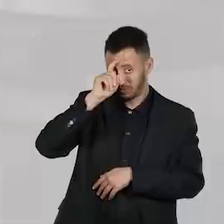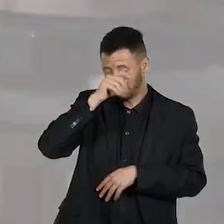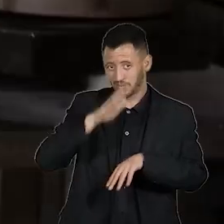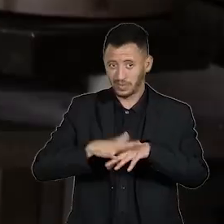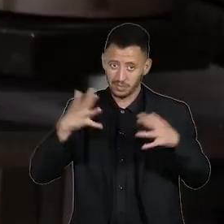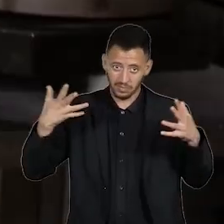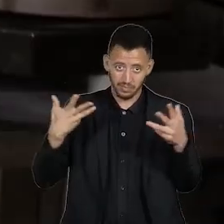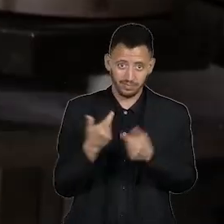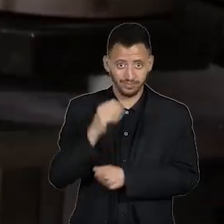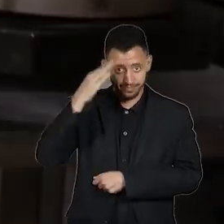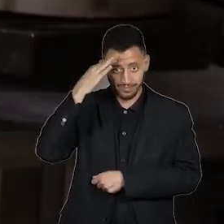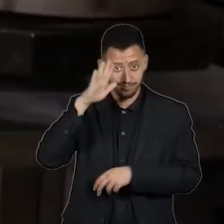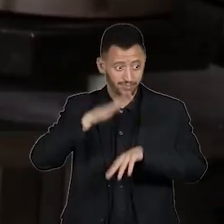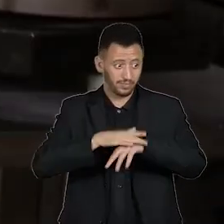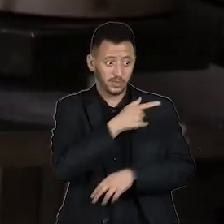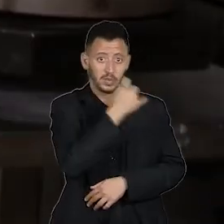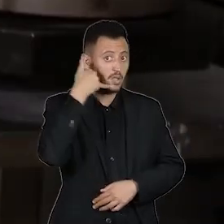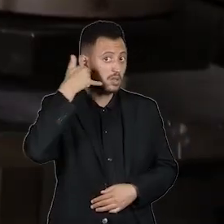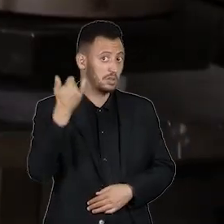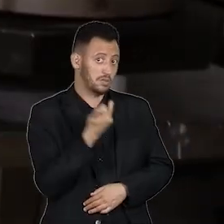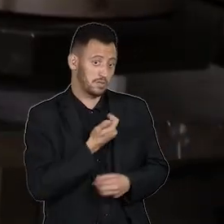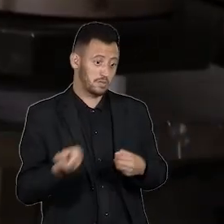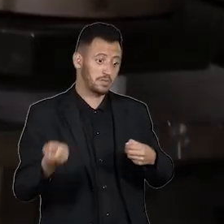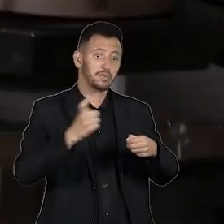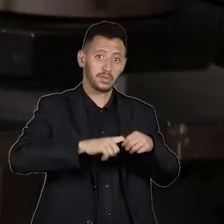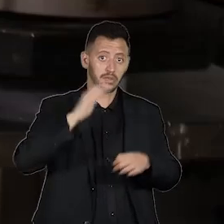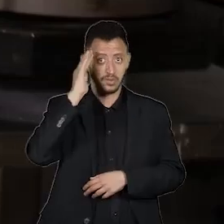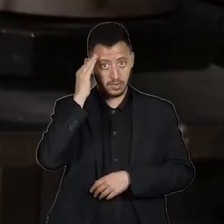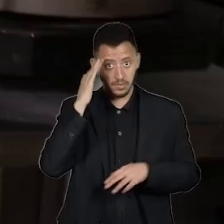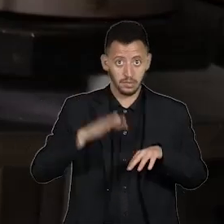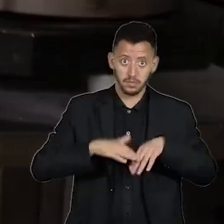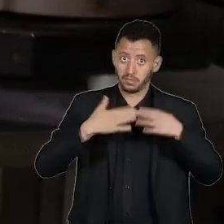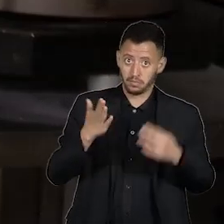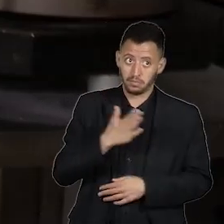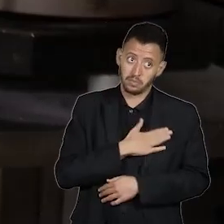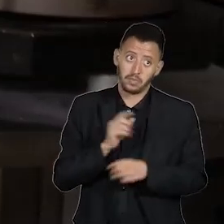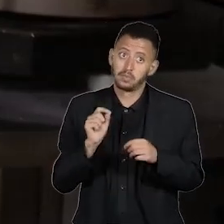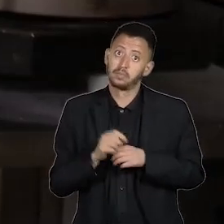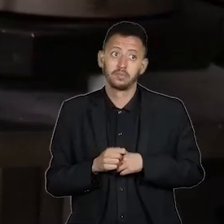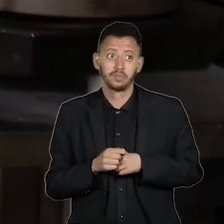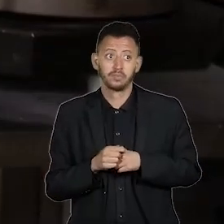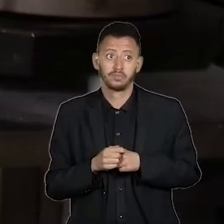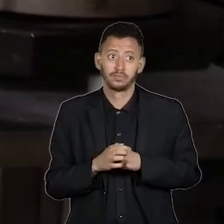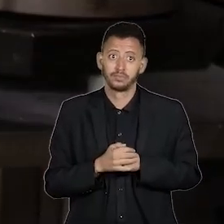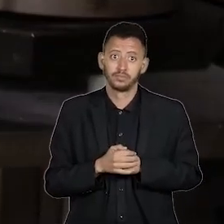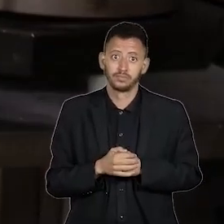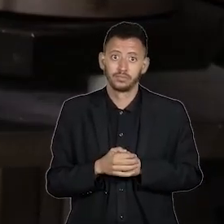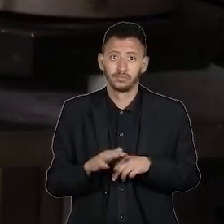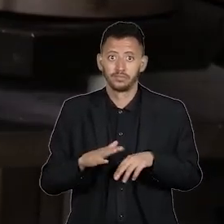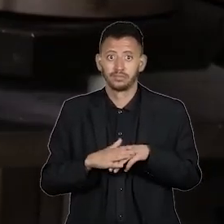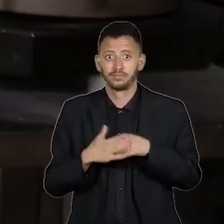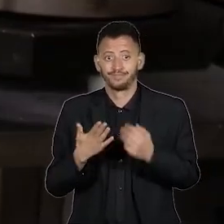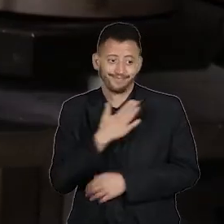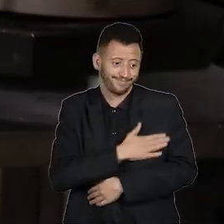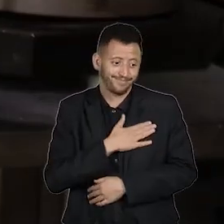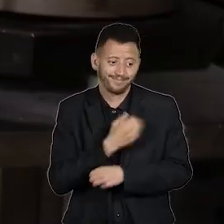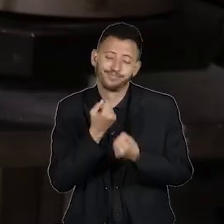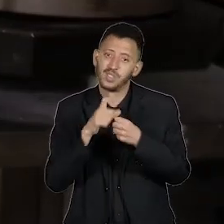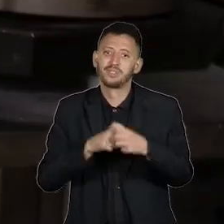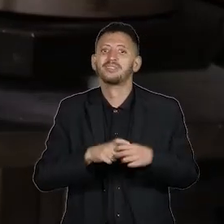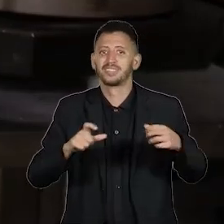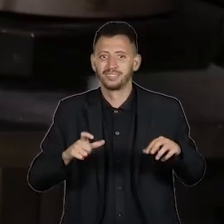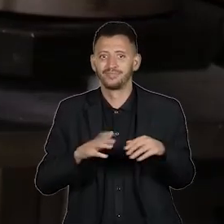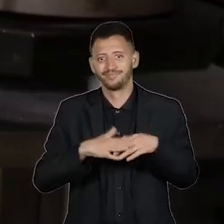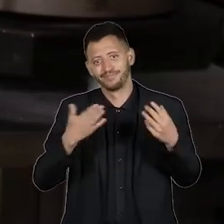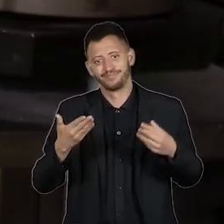difícil, né? Então, assim, foi maravilhoso, principalmente foi ela que ligou para mim, para retornar, entendeu? Então, para mim foi, assim, é uma satisfação